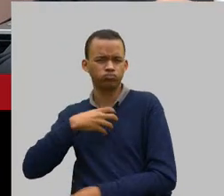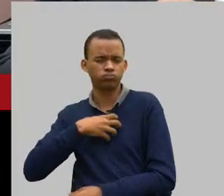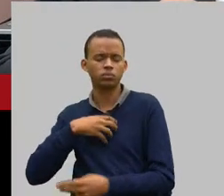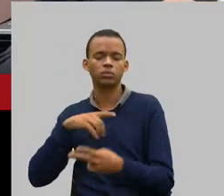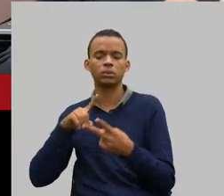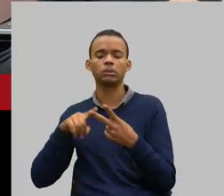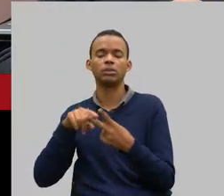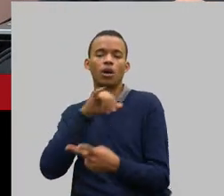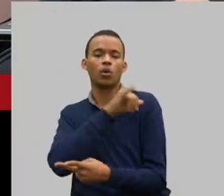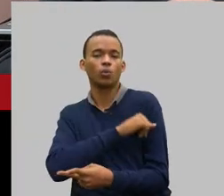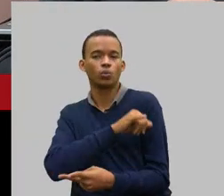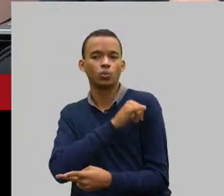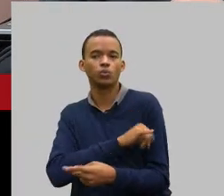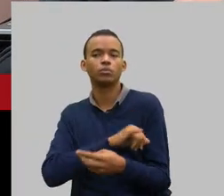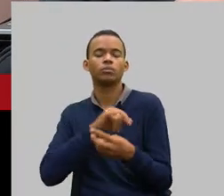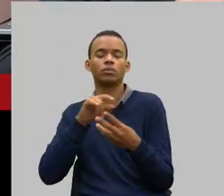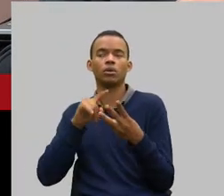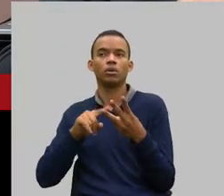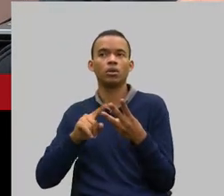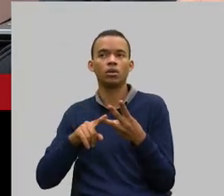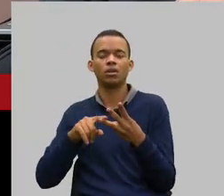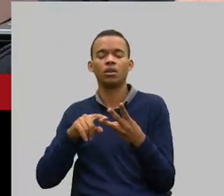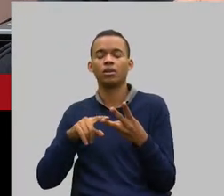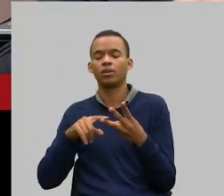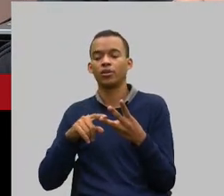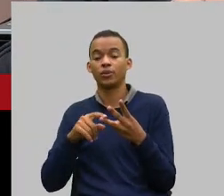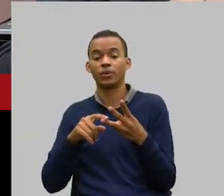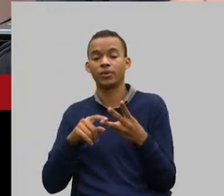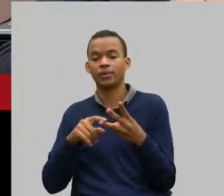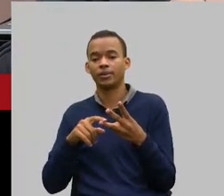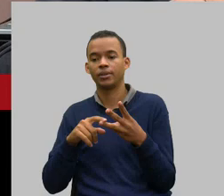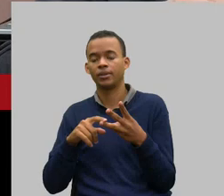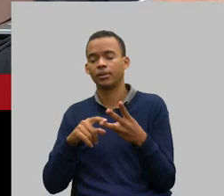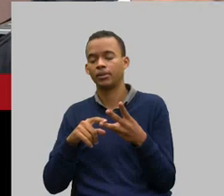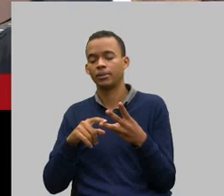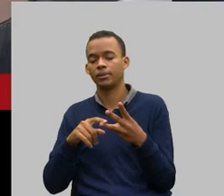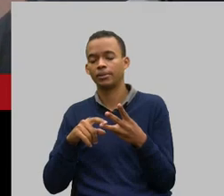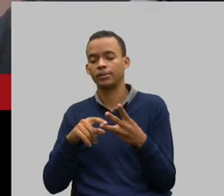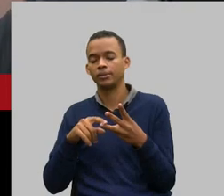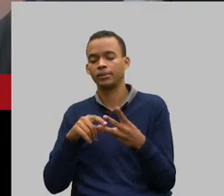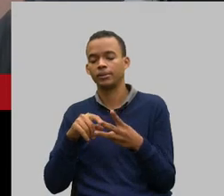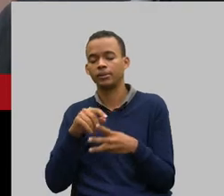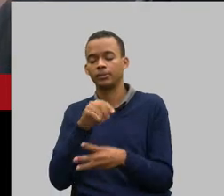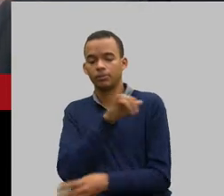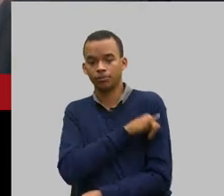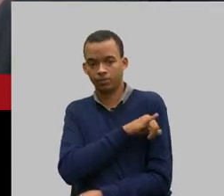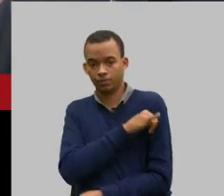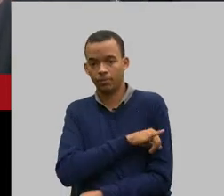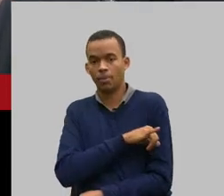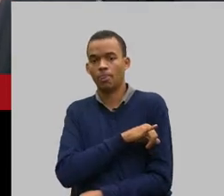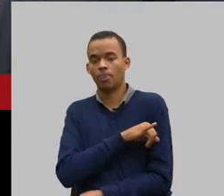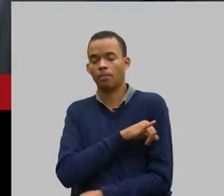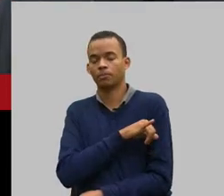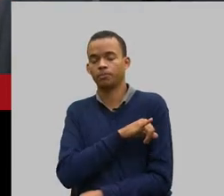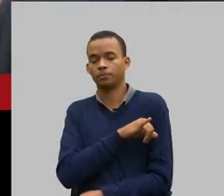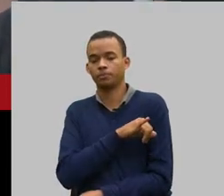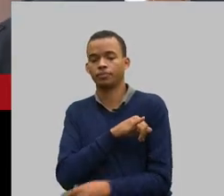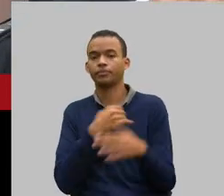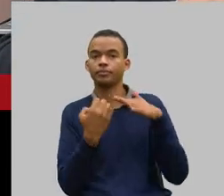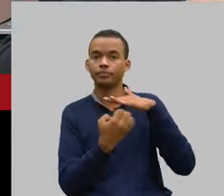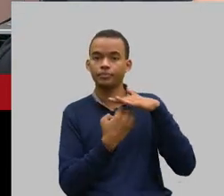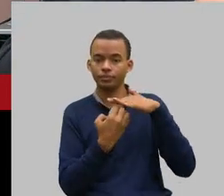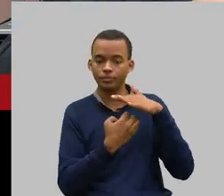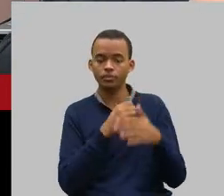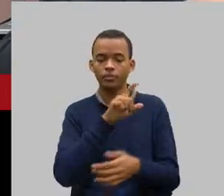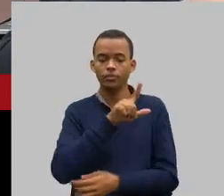a né comprar metade da Light equivale a 25% né porque metade da Light é gato então não sei como é que se